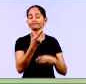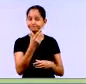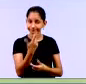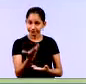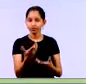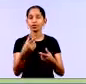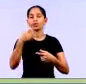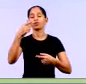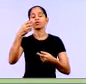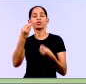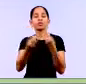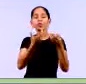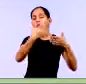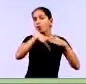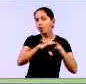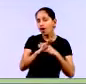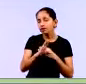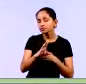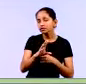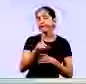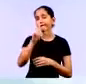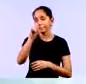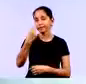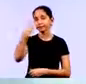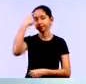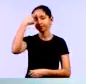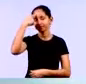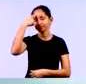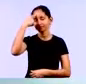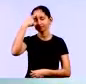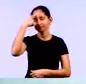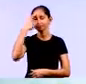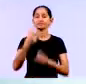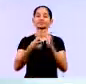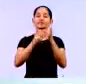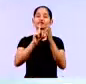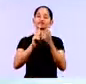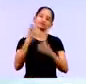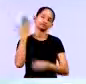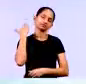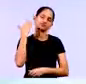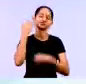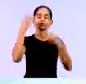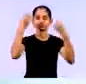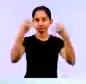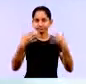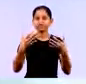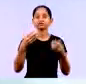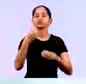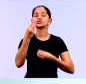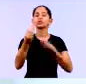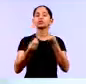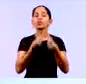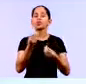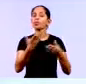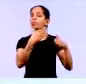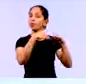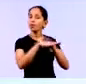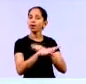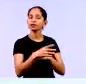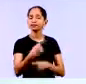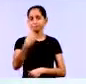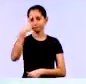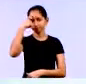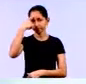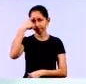Essa política de produção, inclusive, nós falamos lá no orçamento próprio de produção. Qual é a política de produção da empresa,